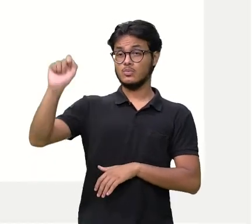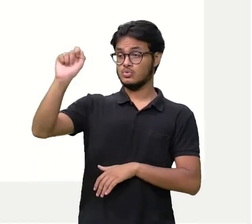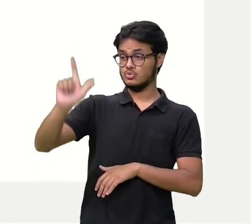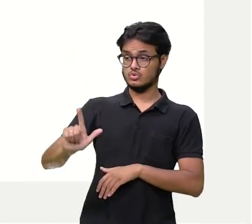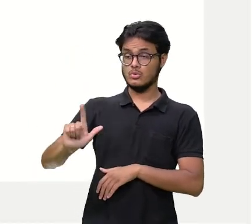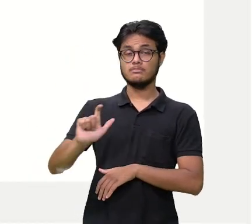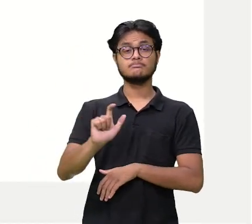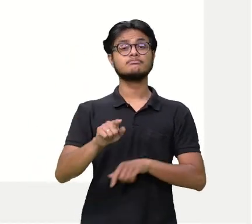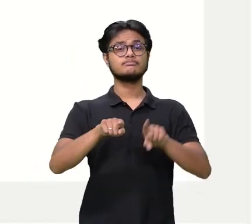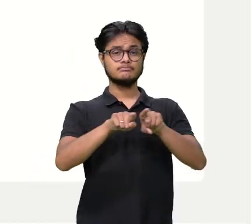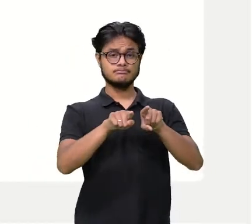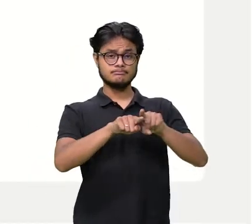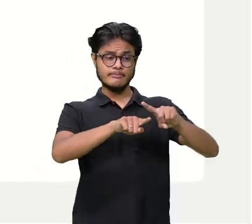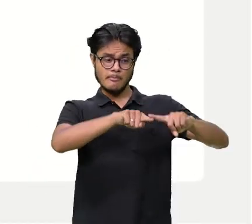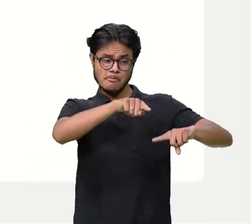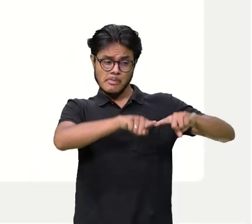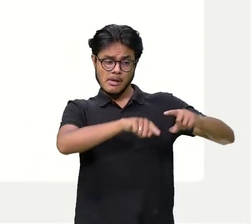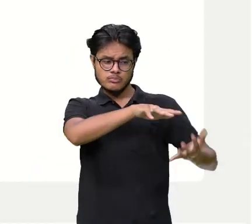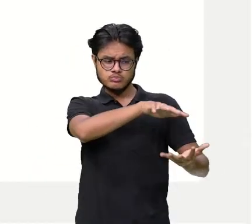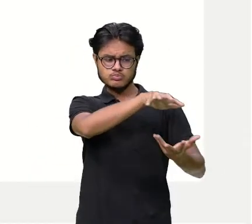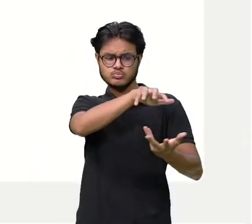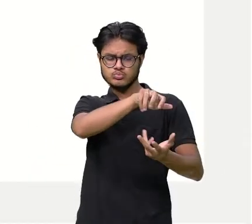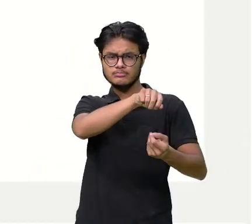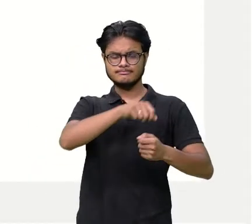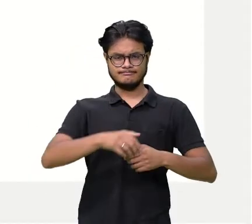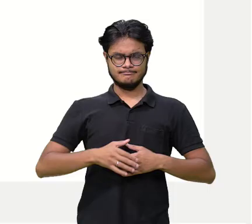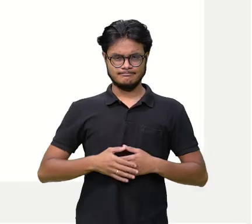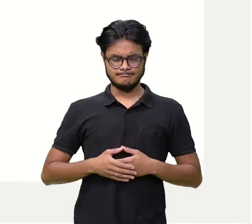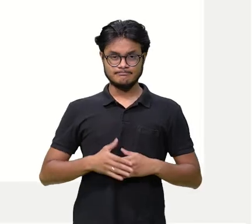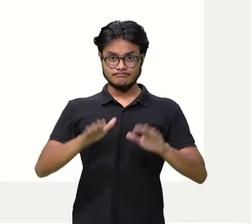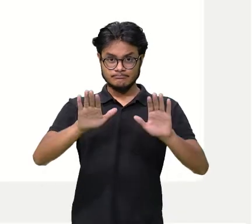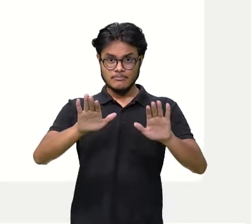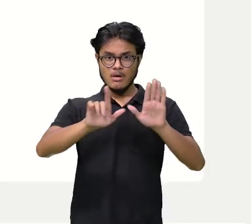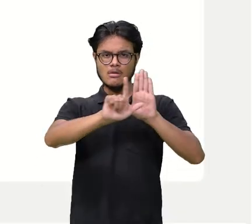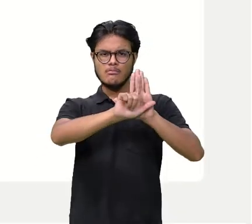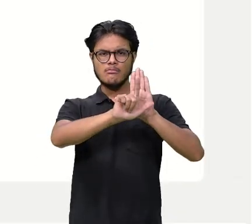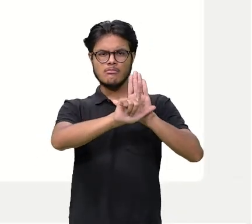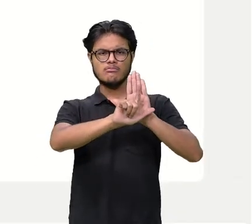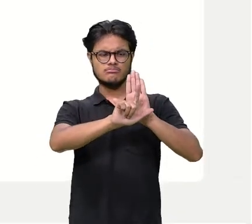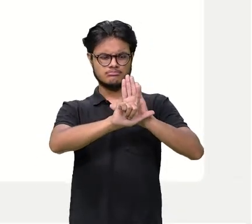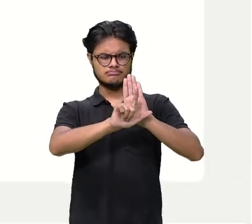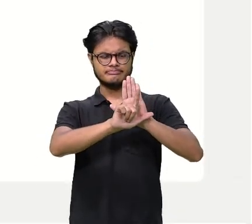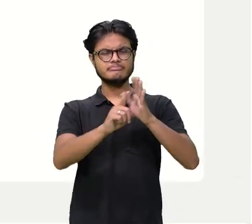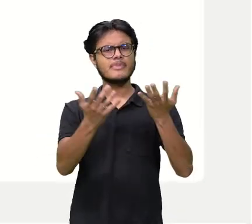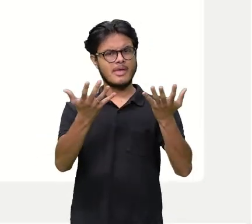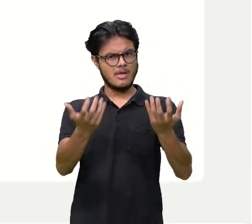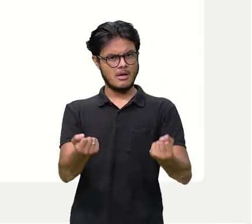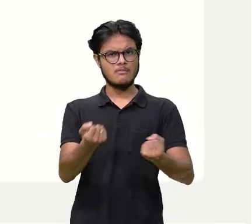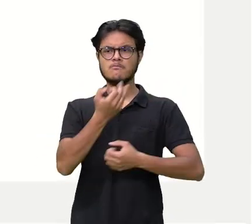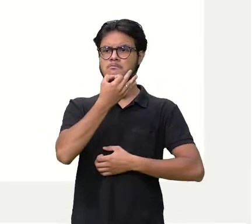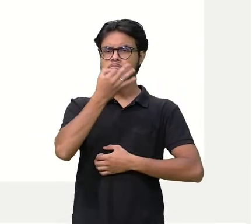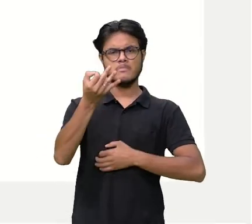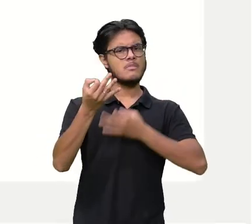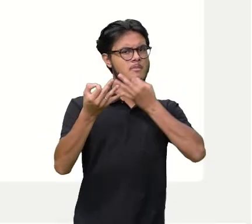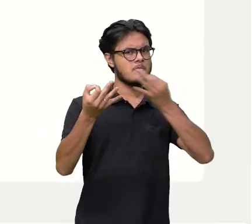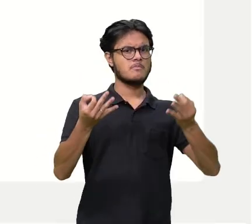planeta. Não demorou para ficar claro que essa lei era válida para quaisquer dois